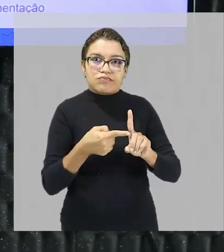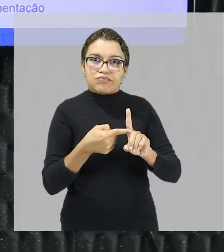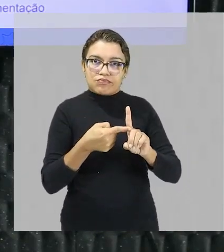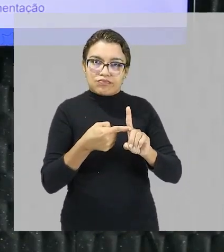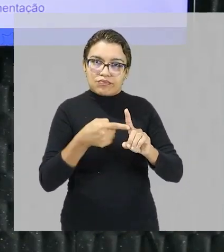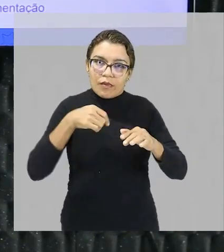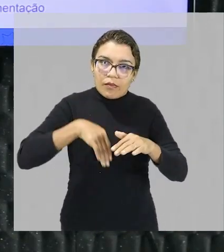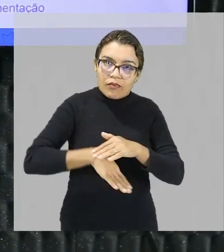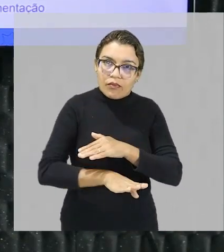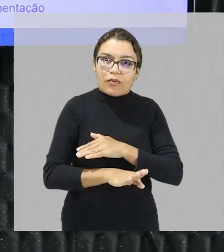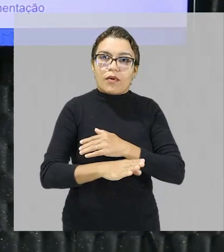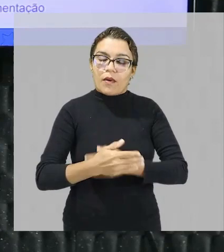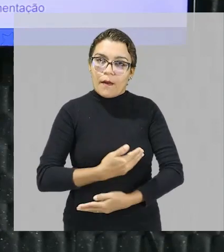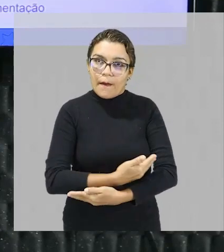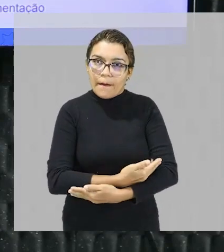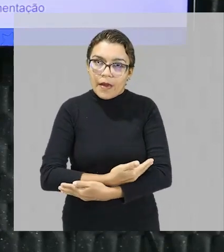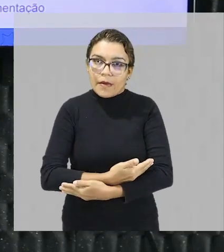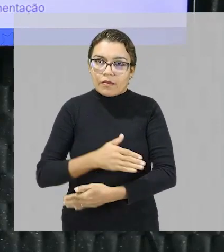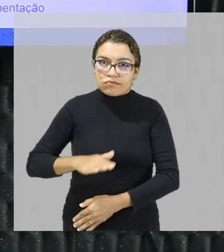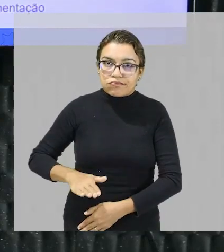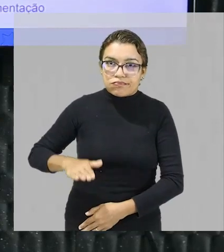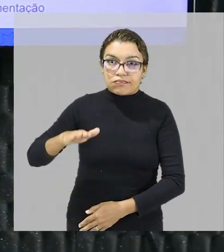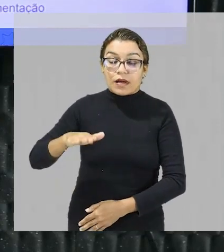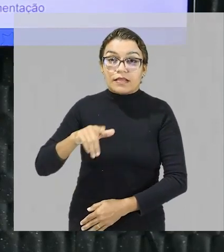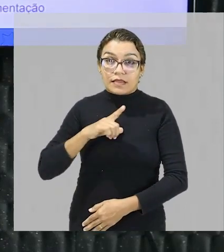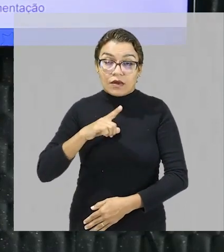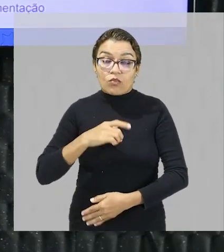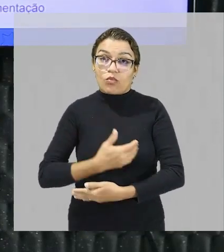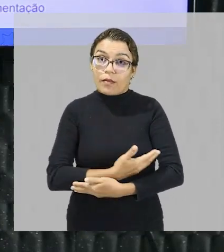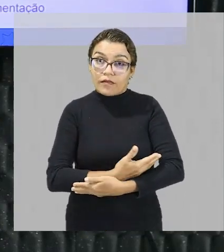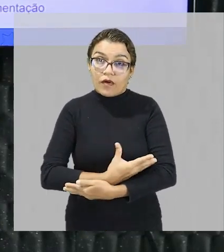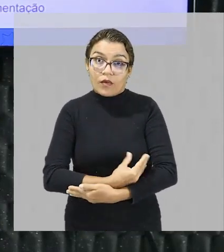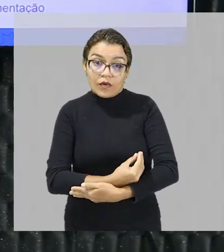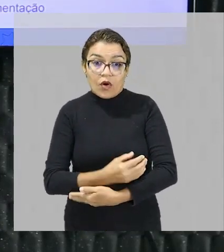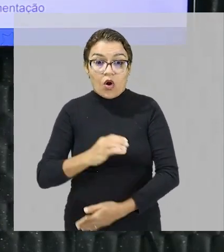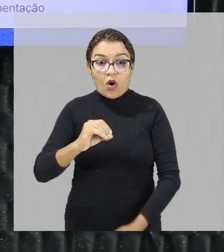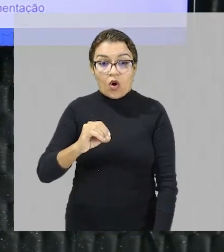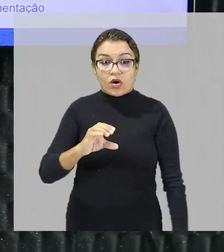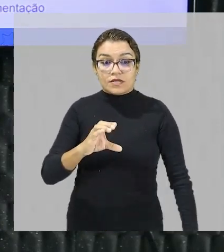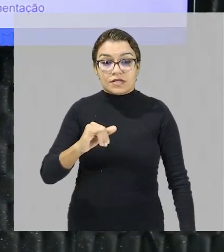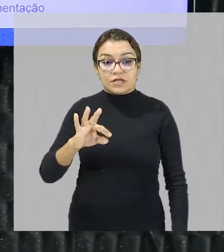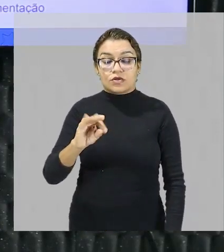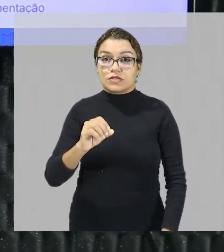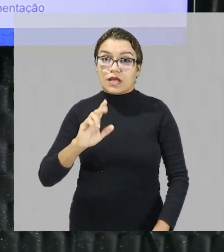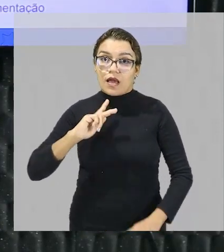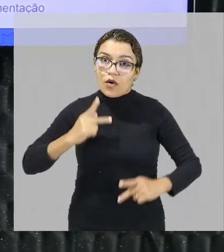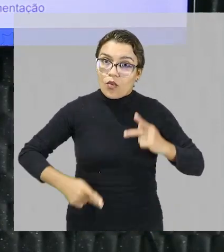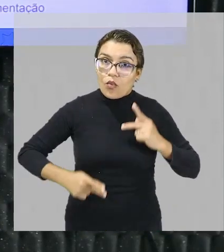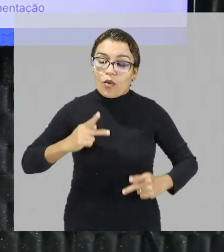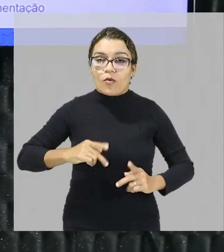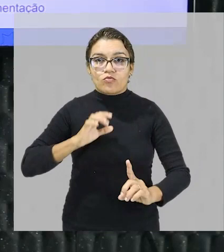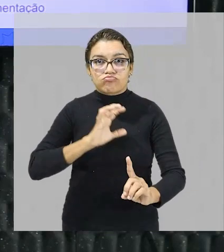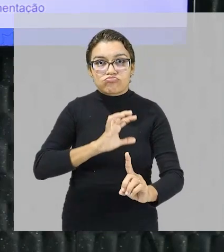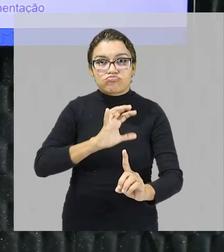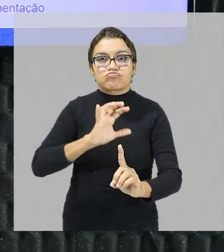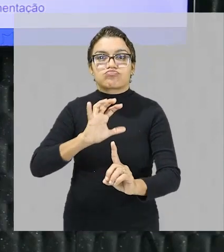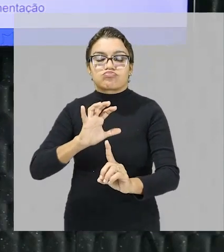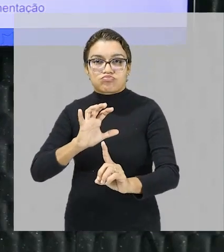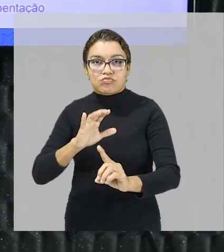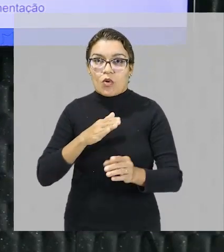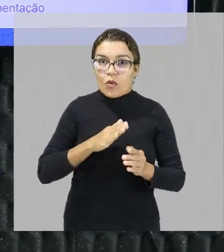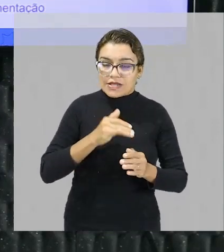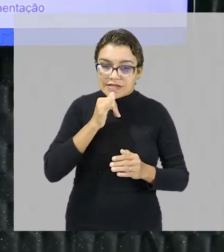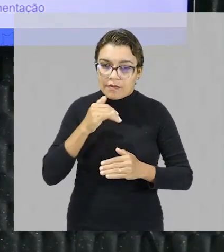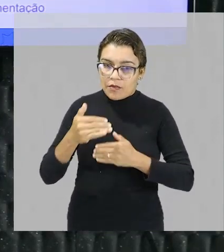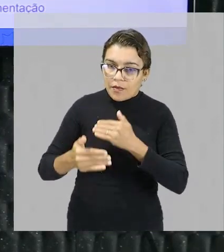a ocitocina ela vai começar a ser liberada. A ocitocina sendo liberada, ela estimula o processo